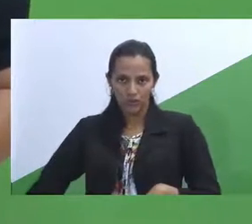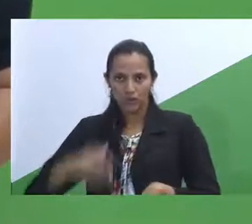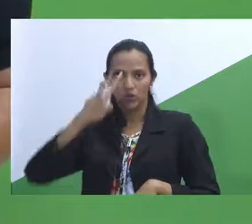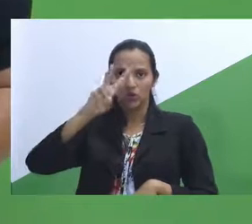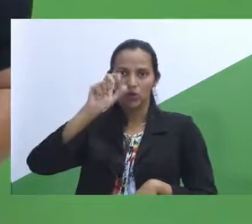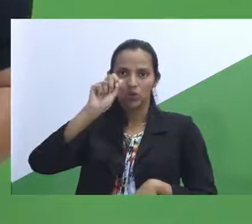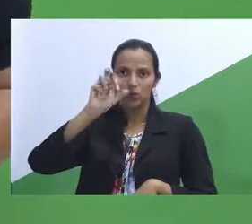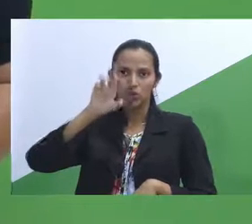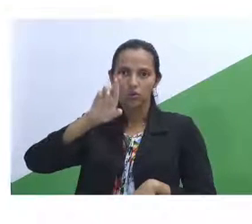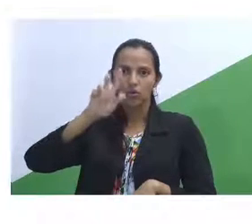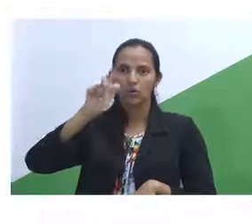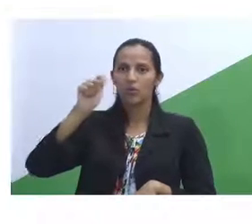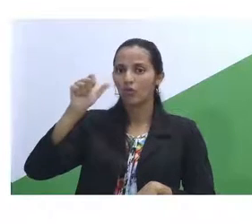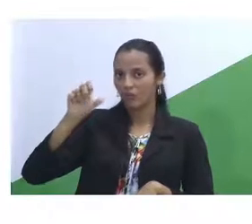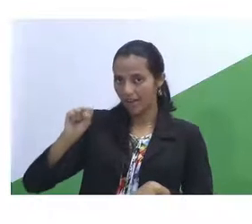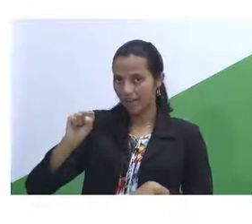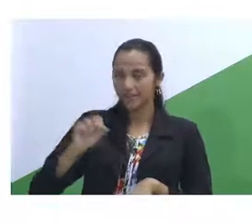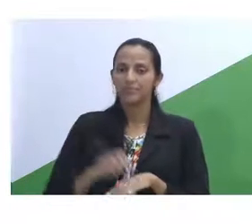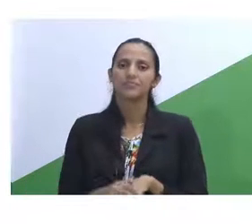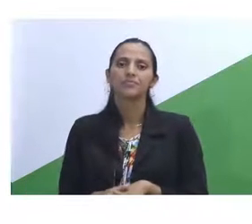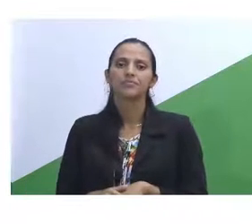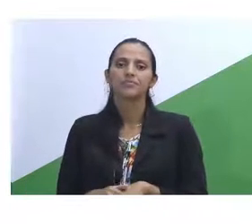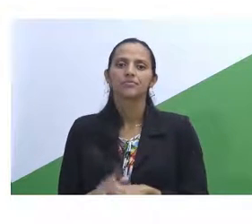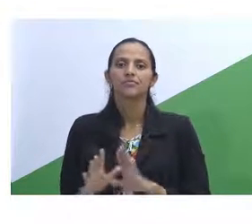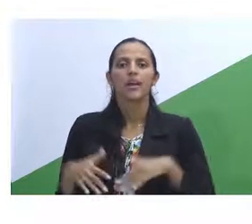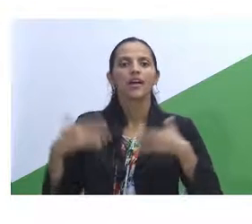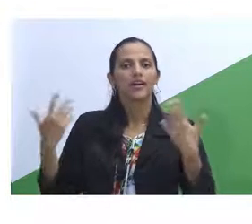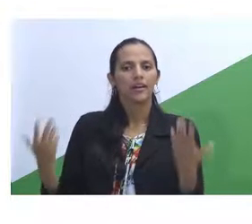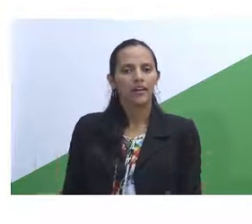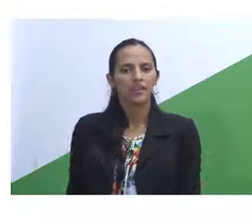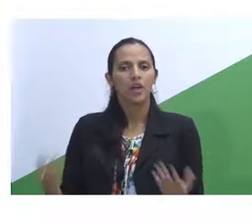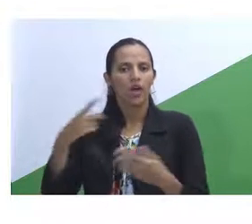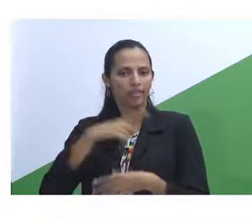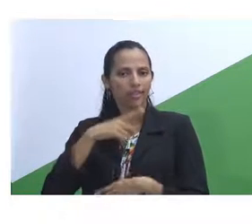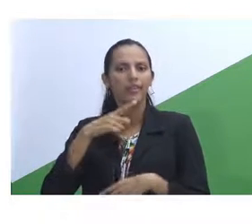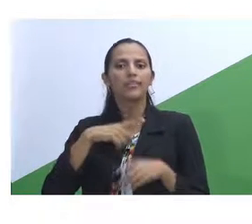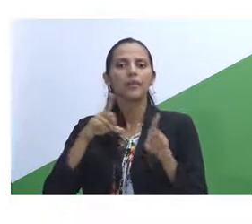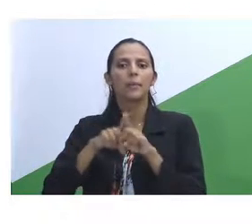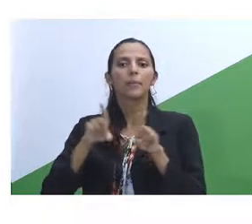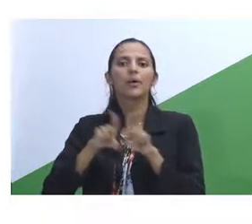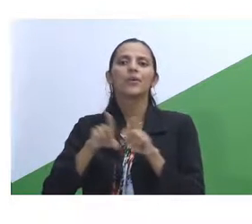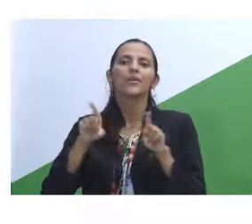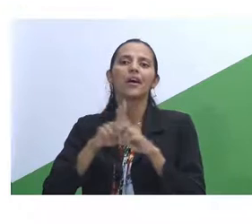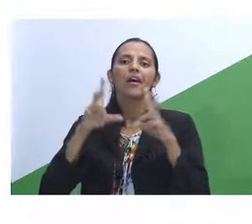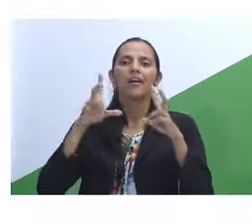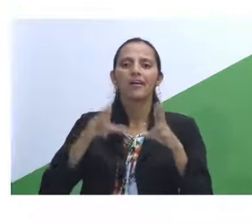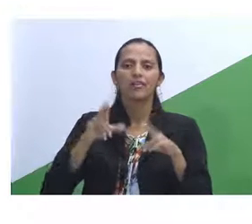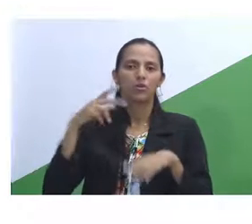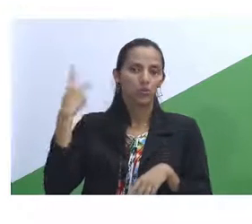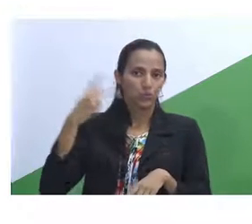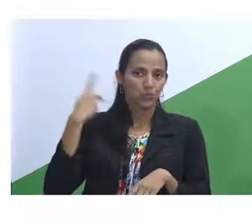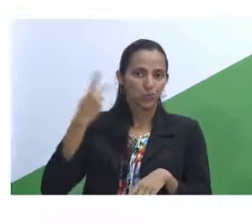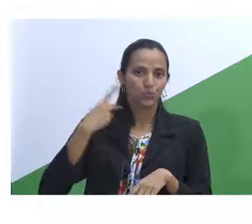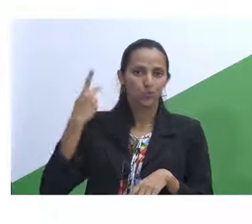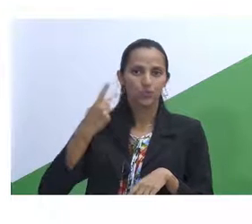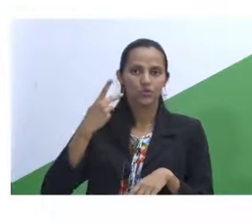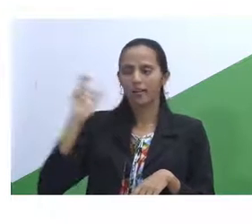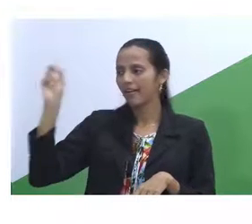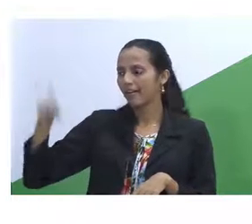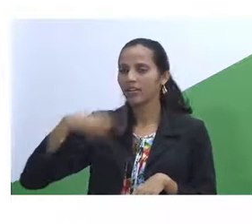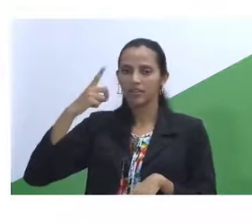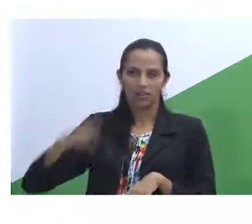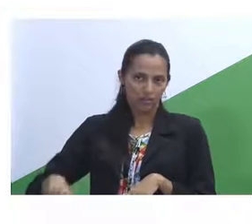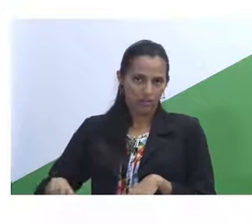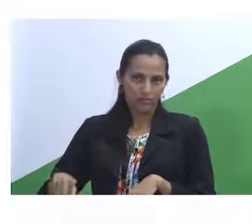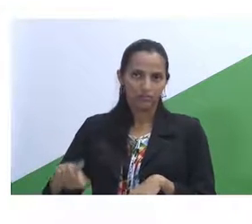dos decretos-leis. Num outro ponto, então, a gente tem a extinção, então, dos partidos políticos. Se eu acabei de dizer para vocês, então, que a gente